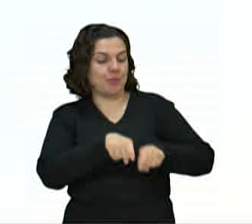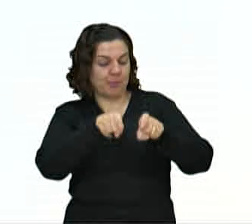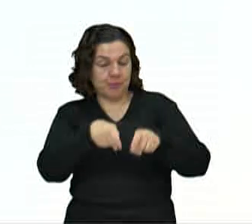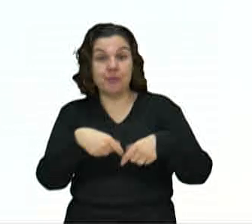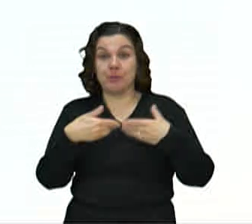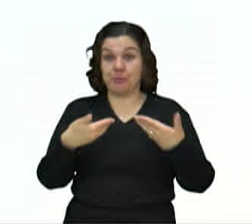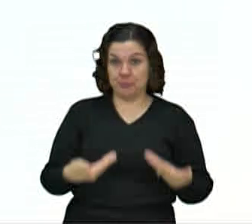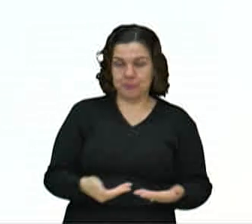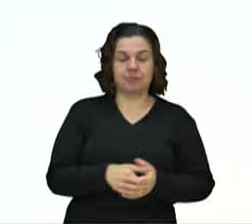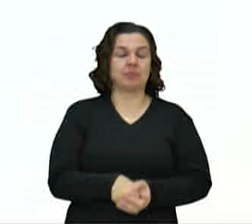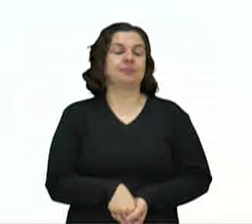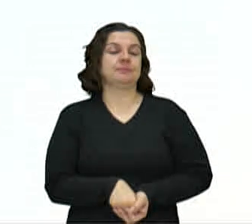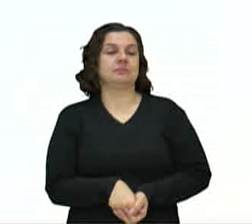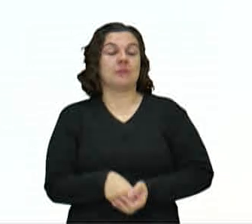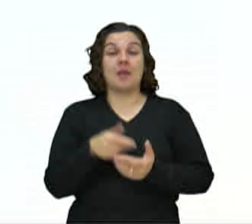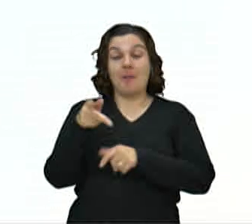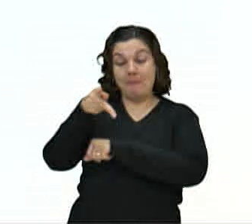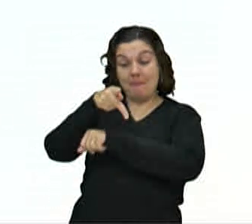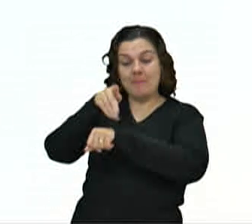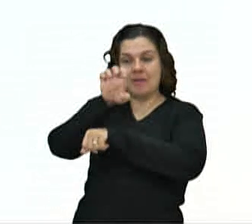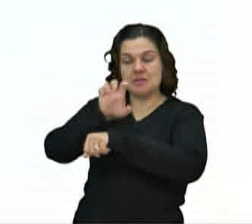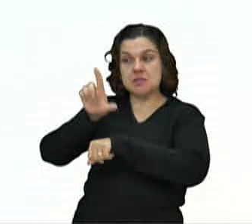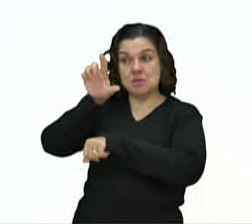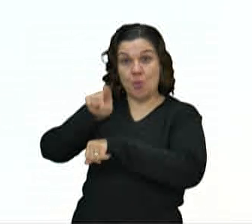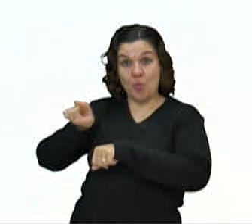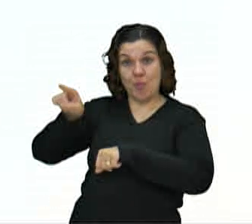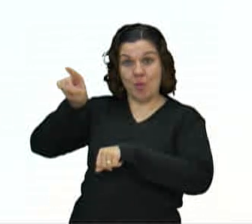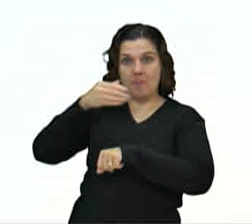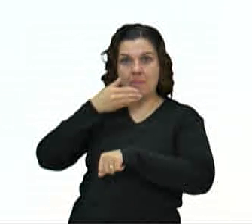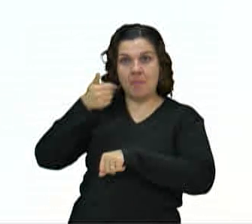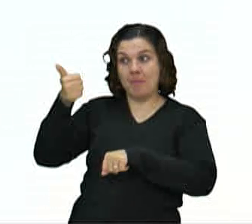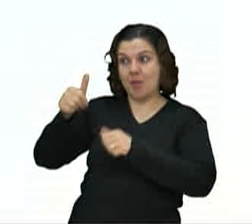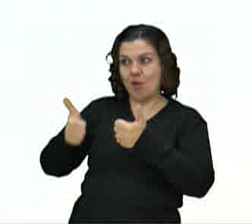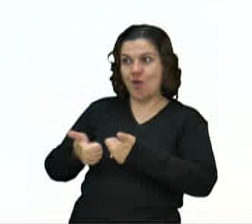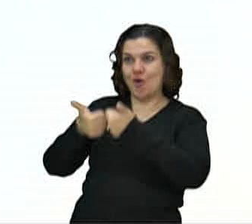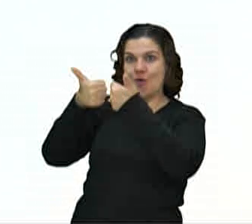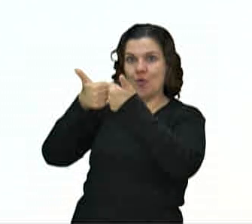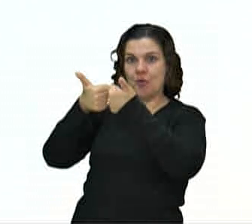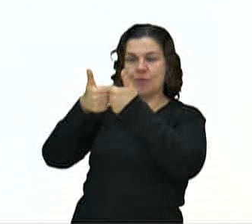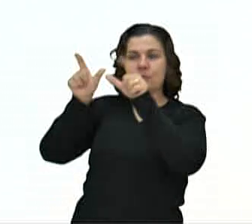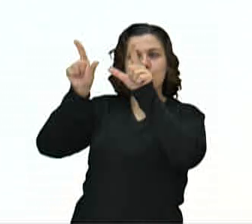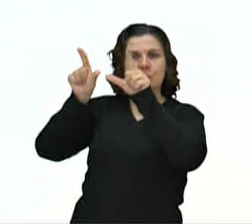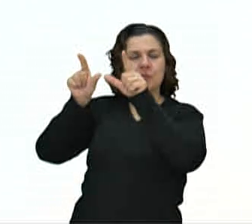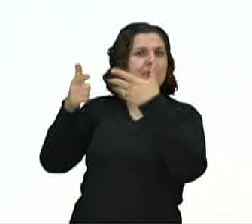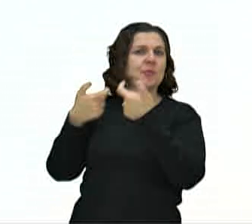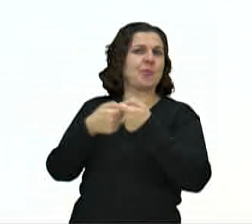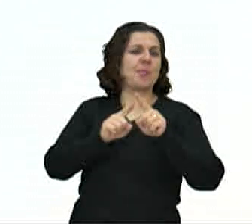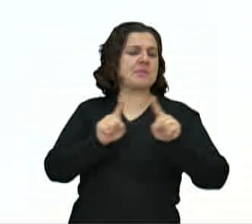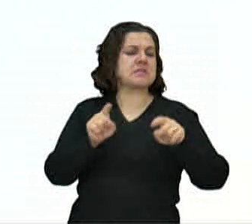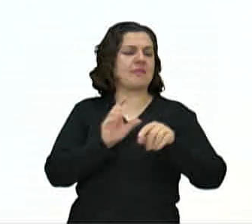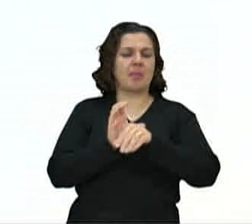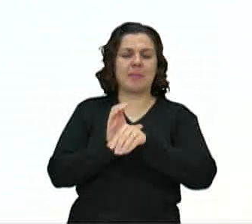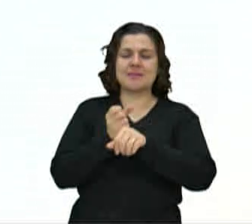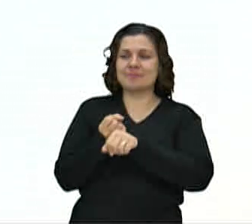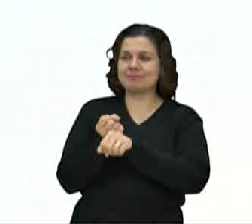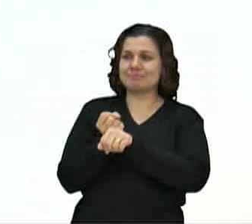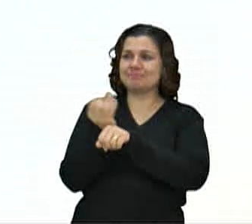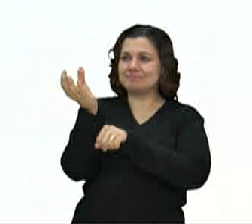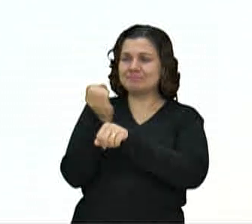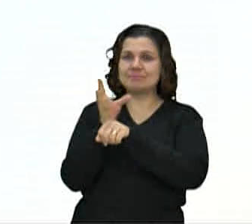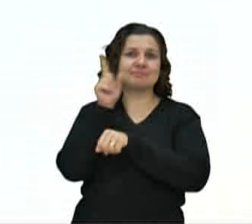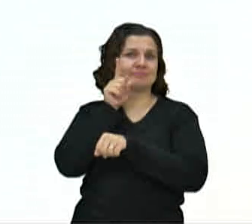agrícola. Recuperação dos países europeus, que diminuíram suas importações de produtos dos Estados